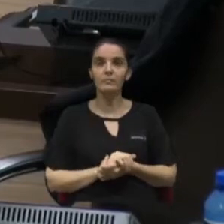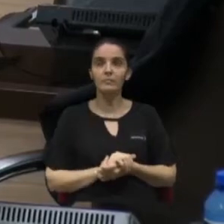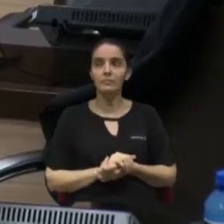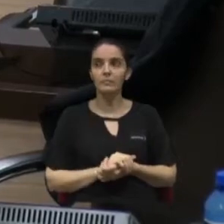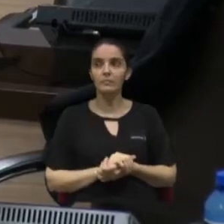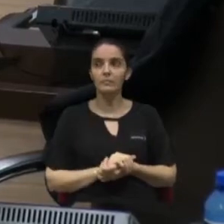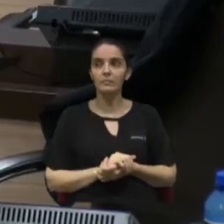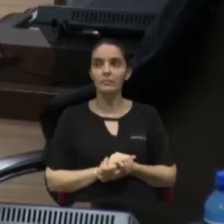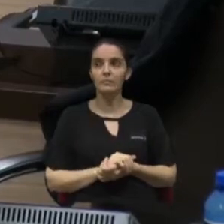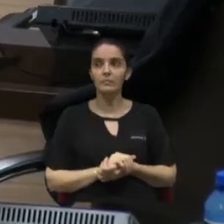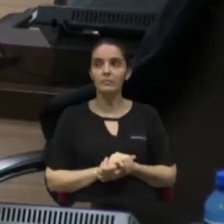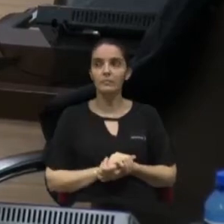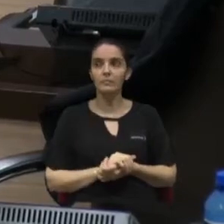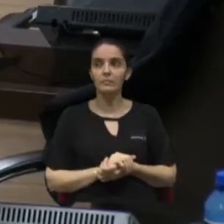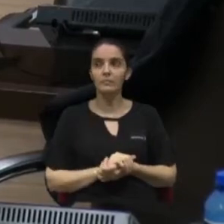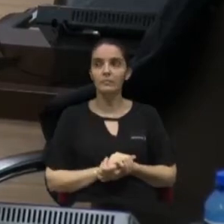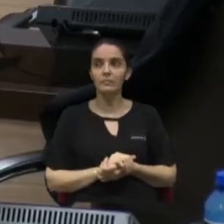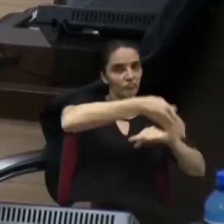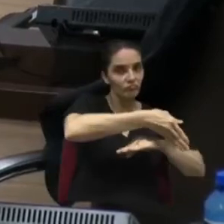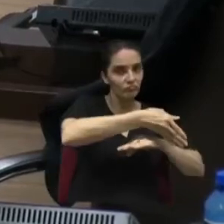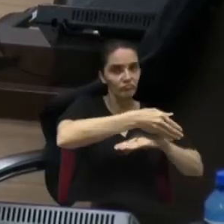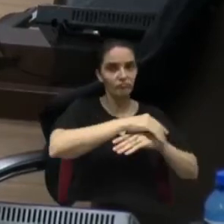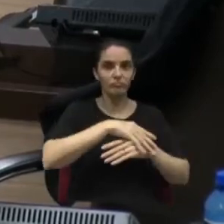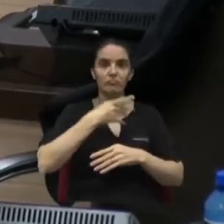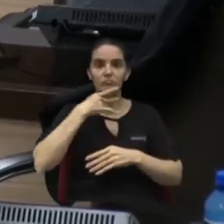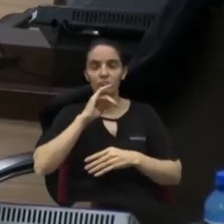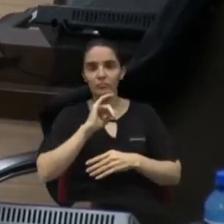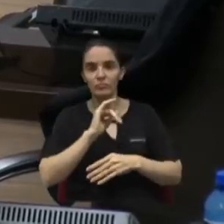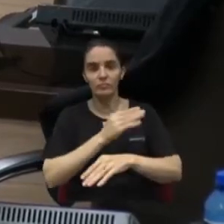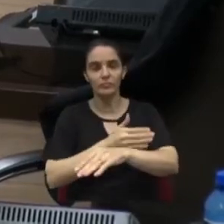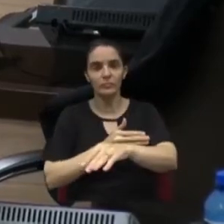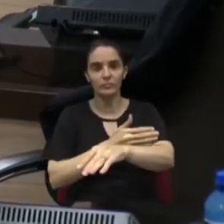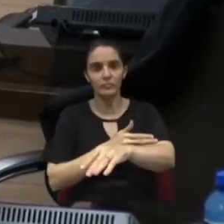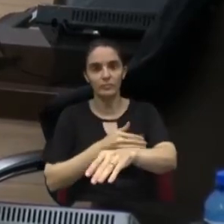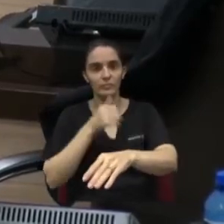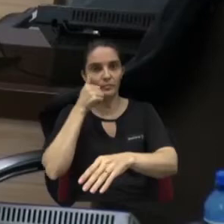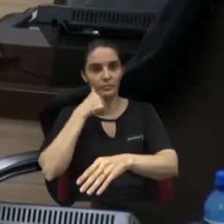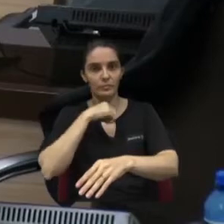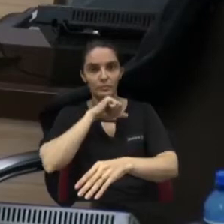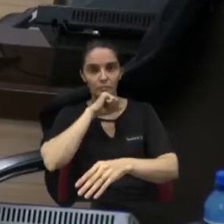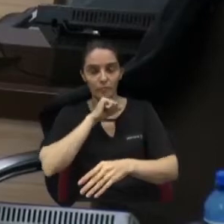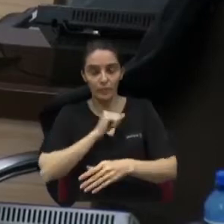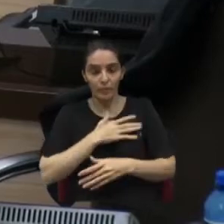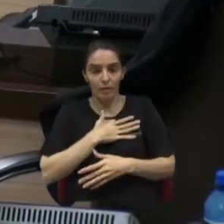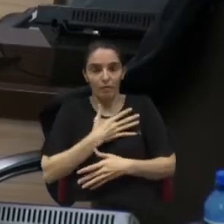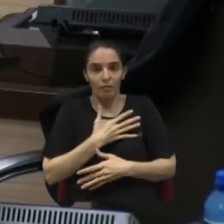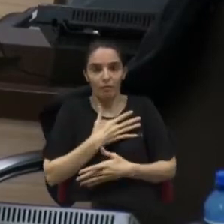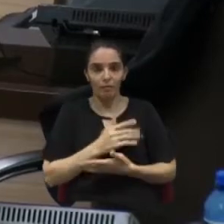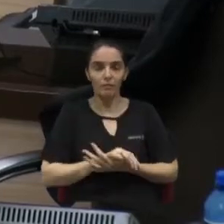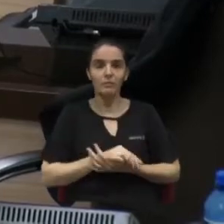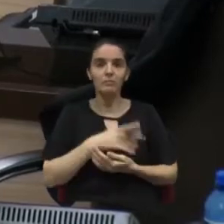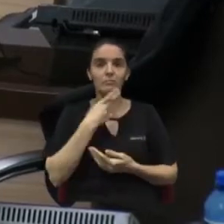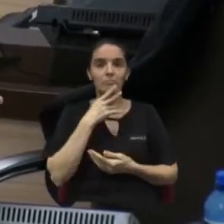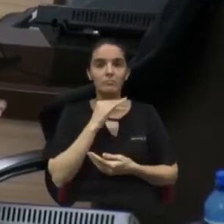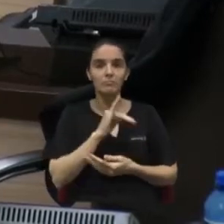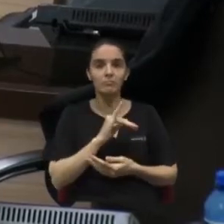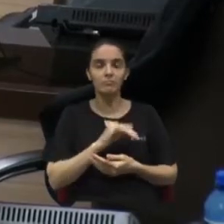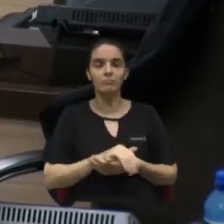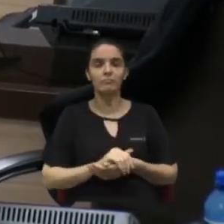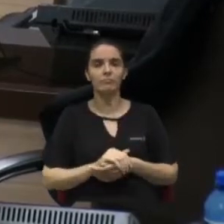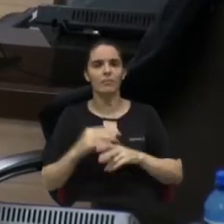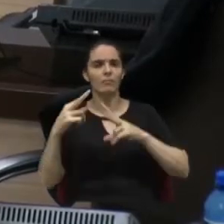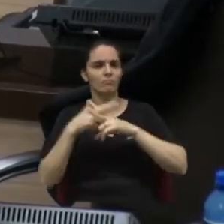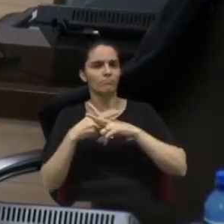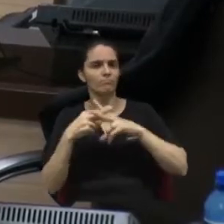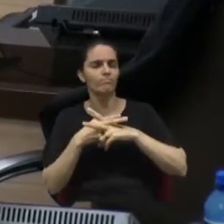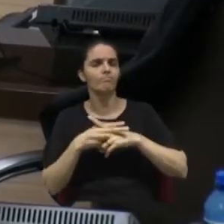casa. Meu pai ficou ferido, minha mãe bastante assustada, meu pai entrou em enfrentamento.